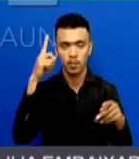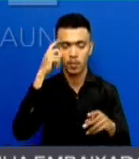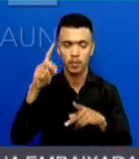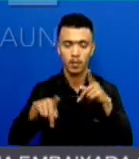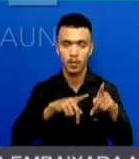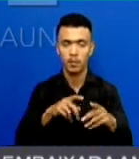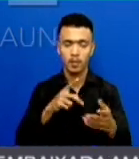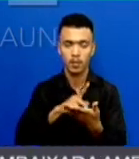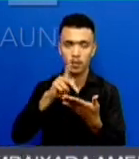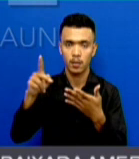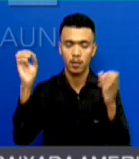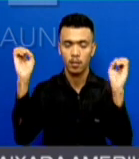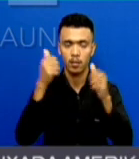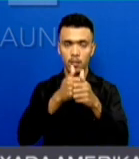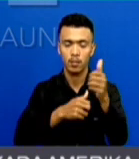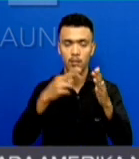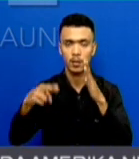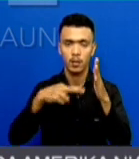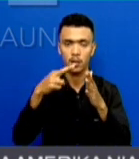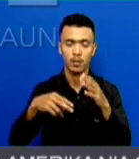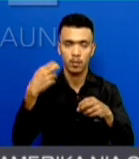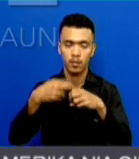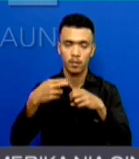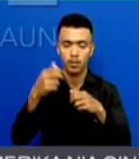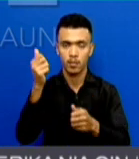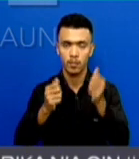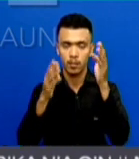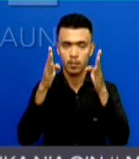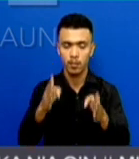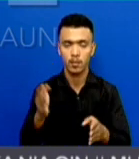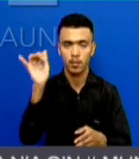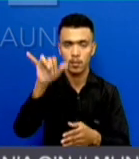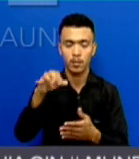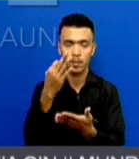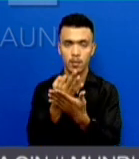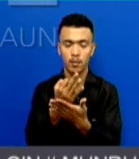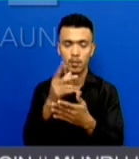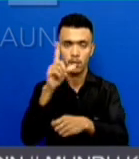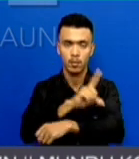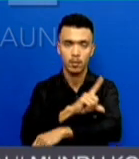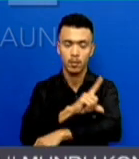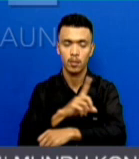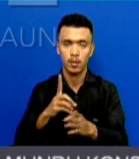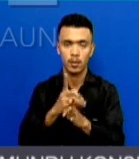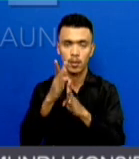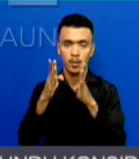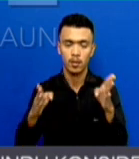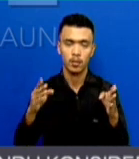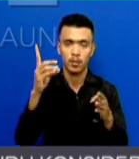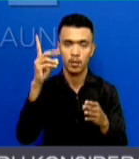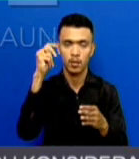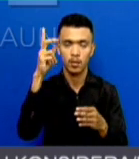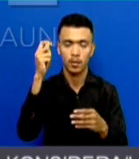selo tarefa la tuir tabela, não é afeta para motorista sirene rendimento loron-loron. Diretor-Geral